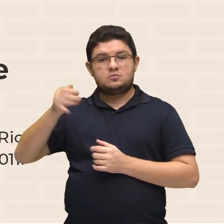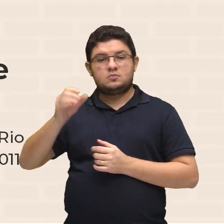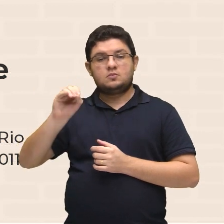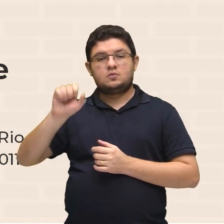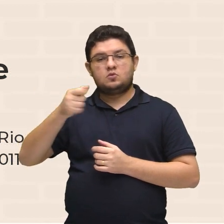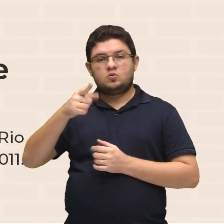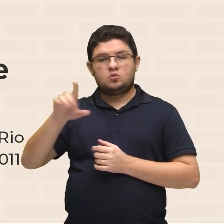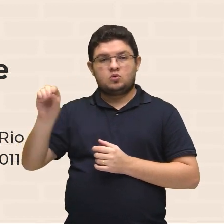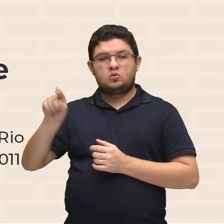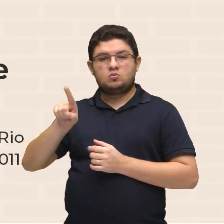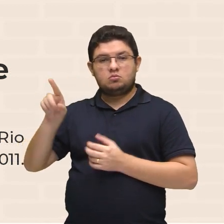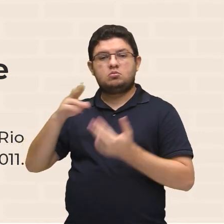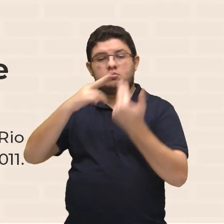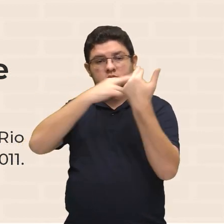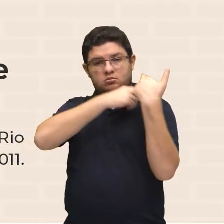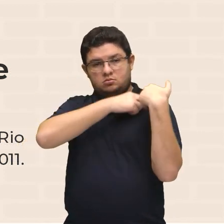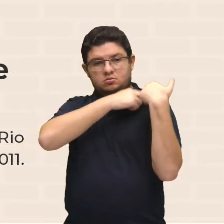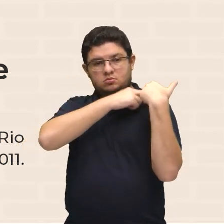responsabilizados